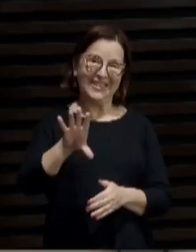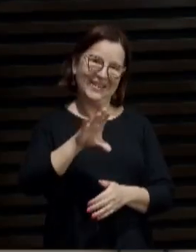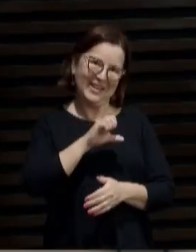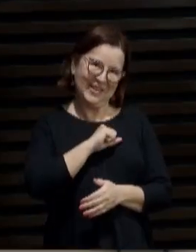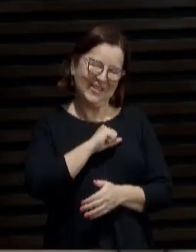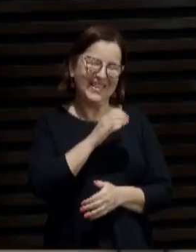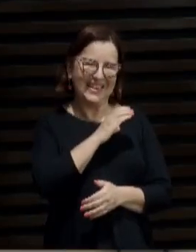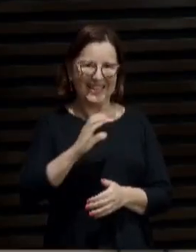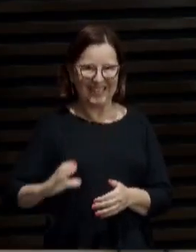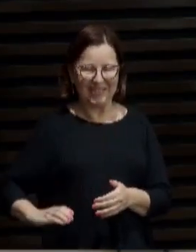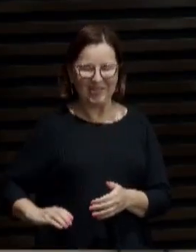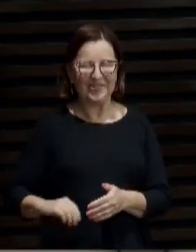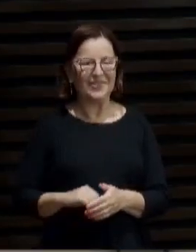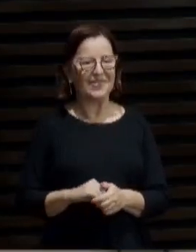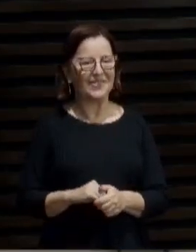né?